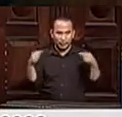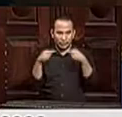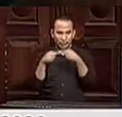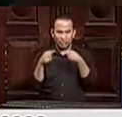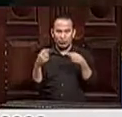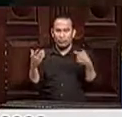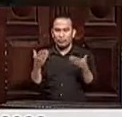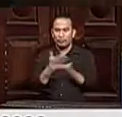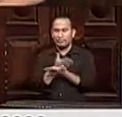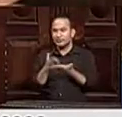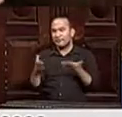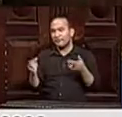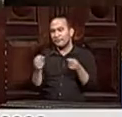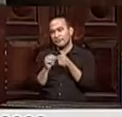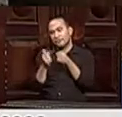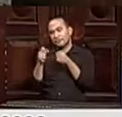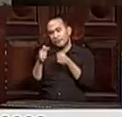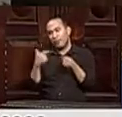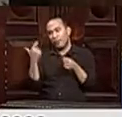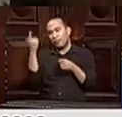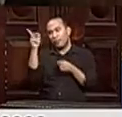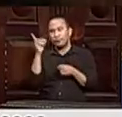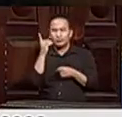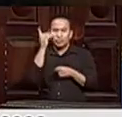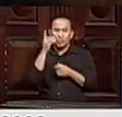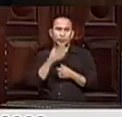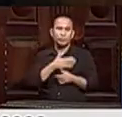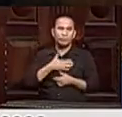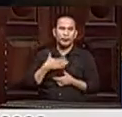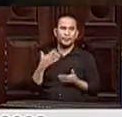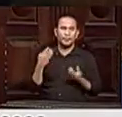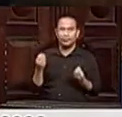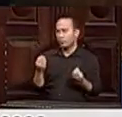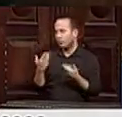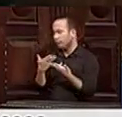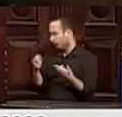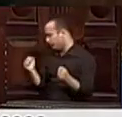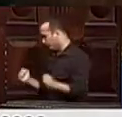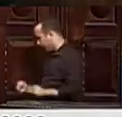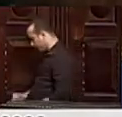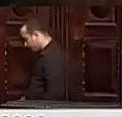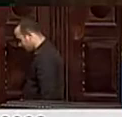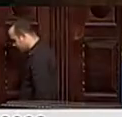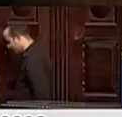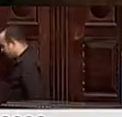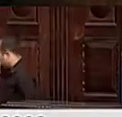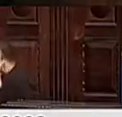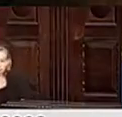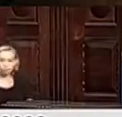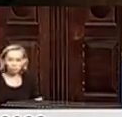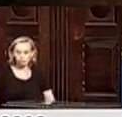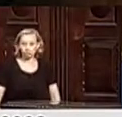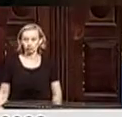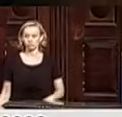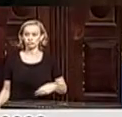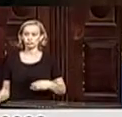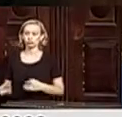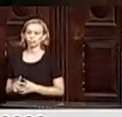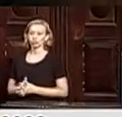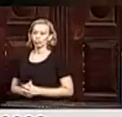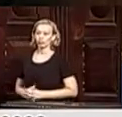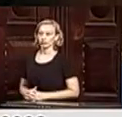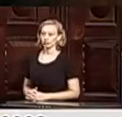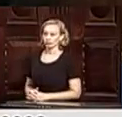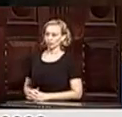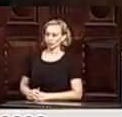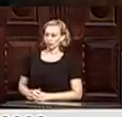começar a fazer como os demais parlamentares. Eu gostaria muito que a coisa pudesse ser como é regimental. Tem parlamentar que adora falar de regimento, mas na